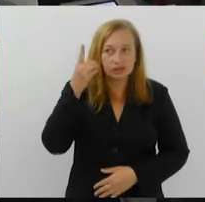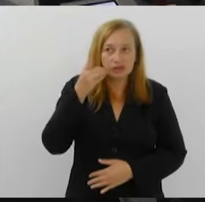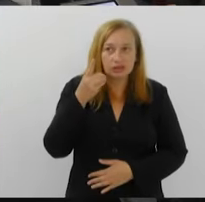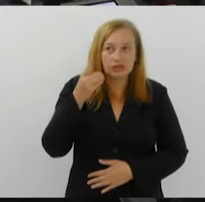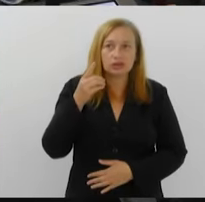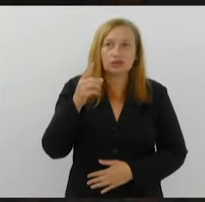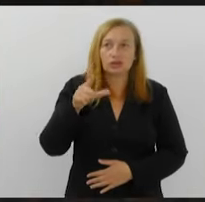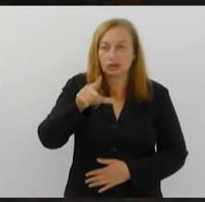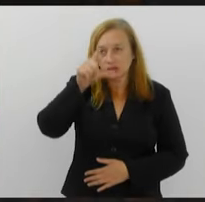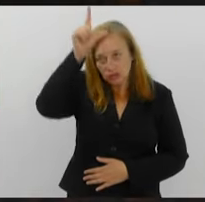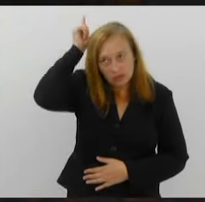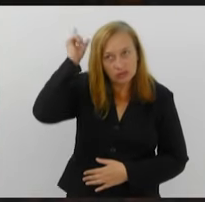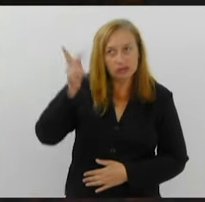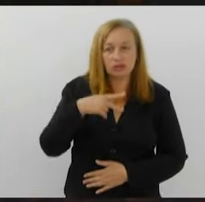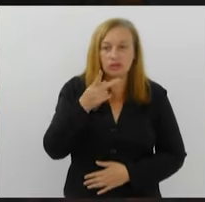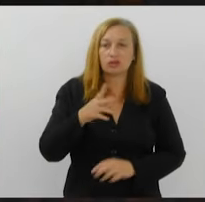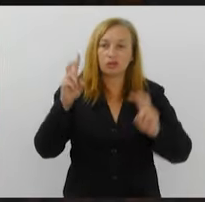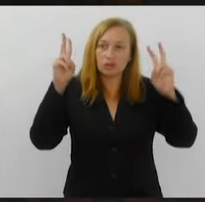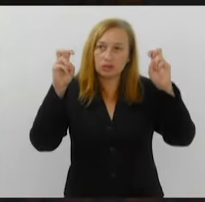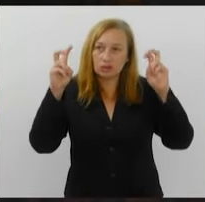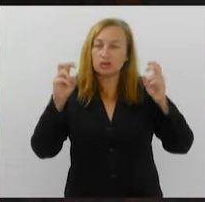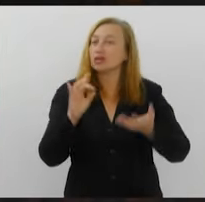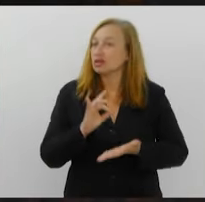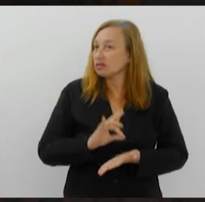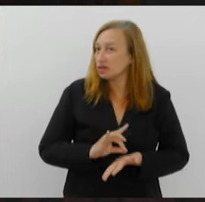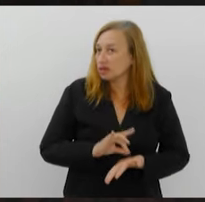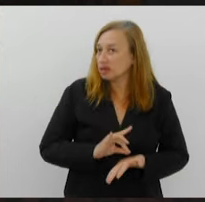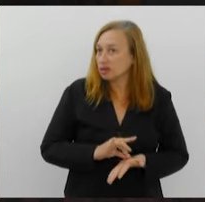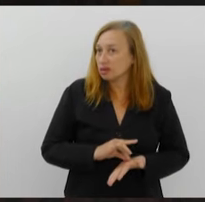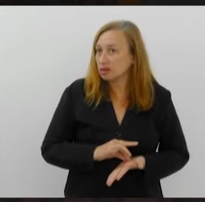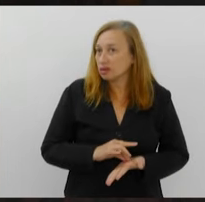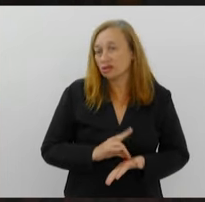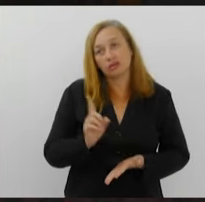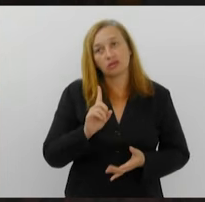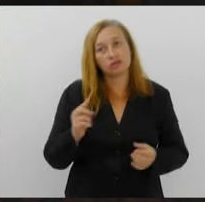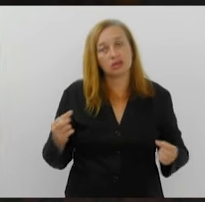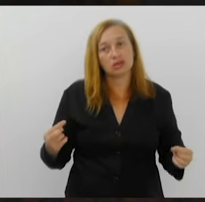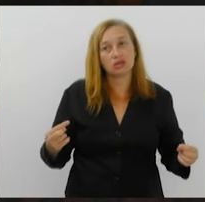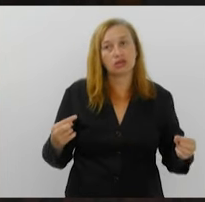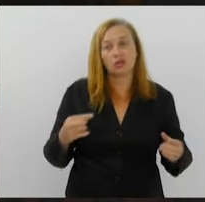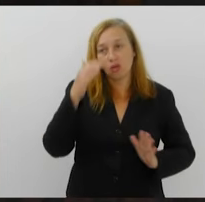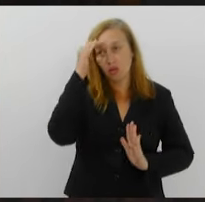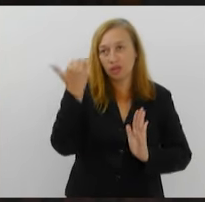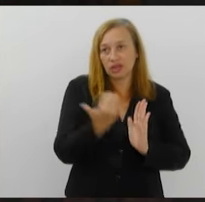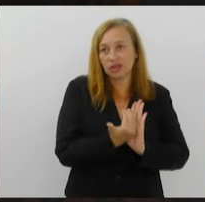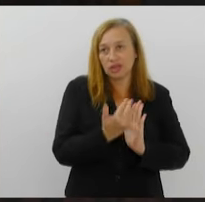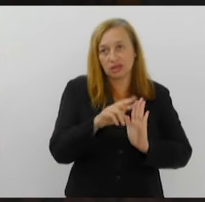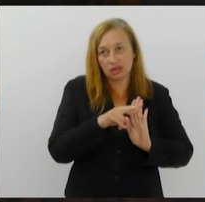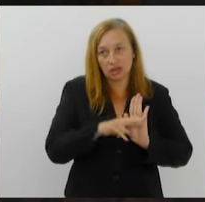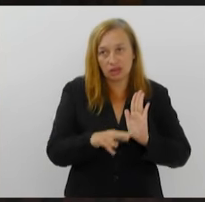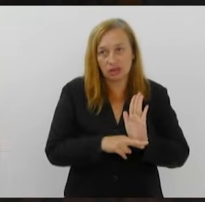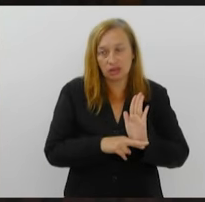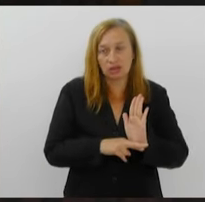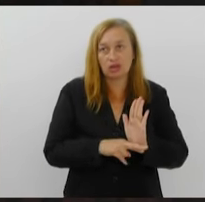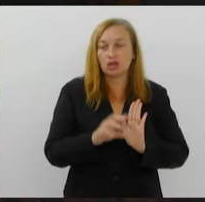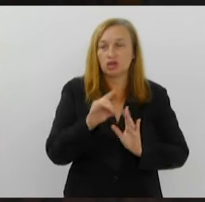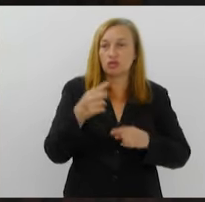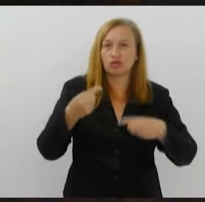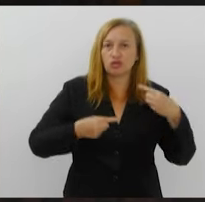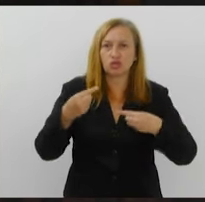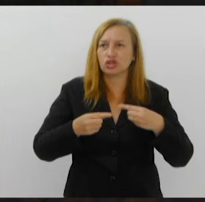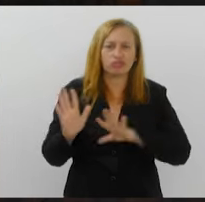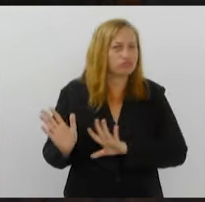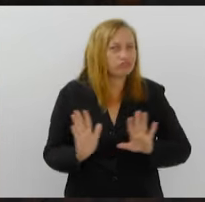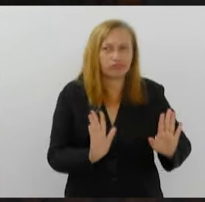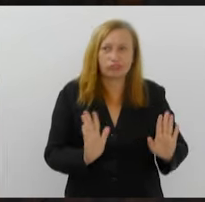Luiz Paulo trouxe aqui o fato que realmente não está sendo cumprido o regimento, que os pela ordem tem sido discussões, né,